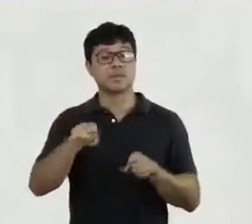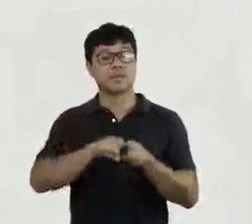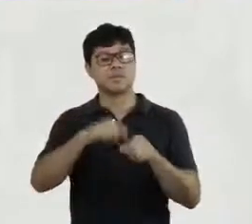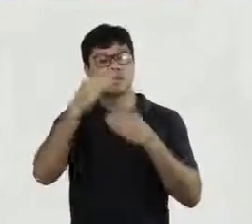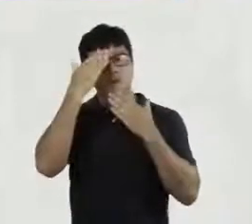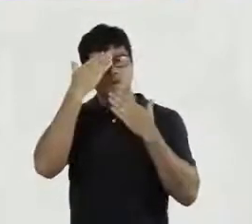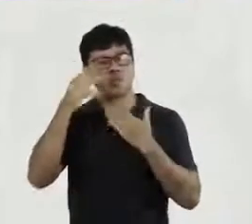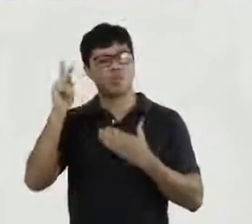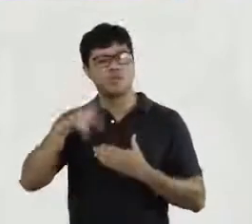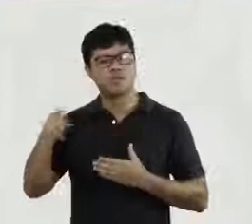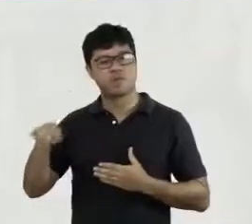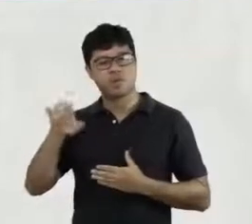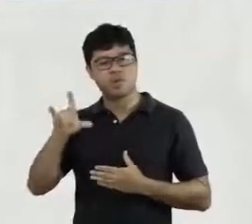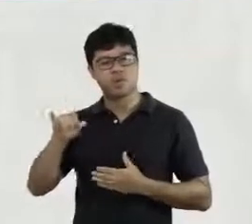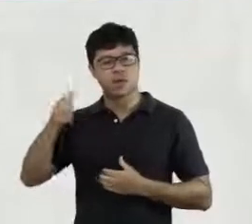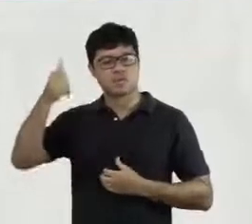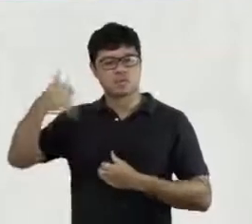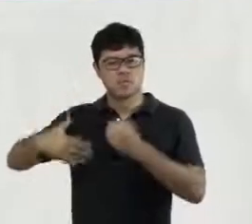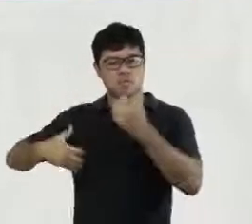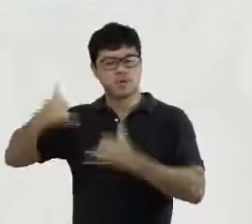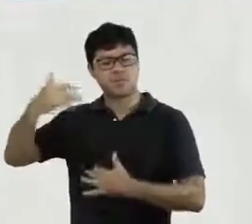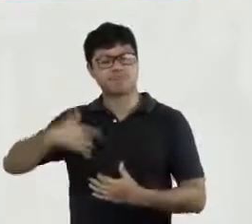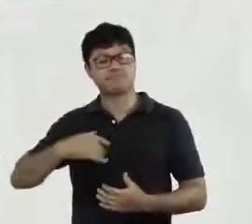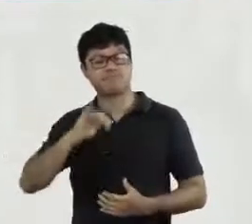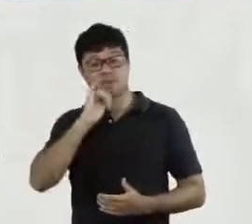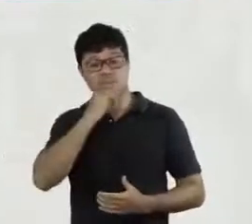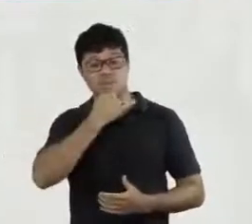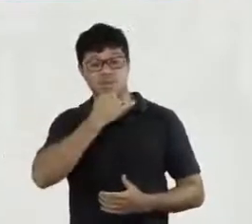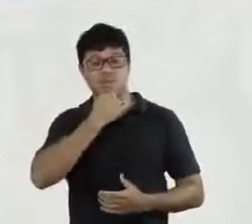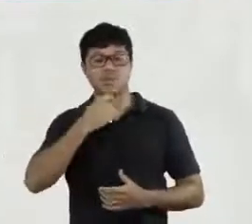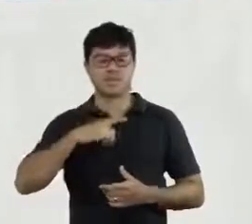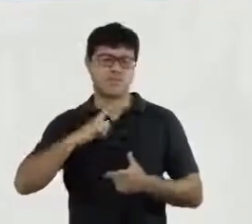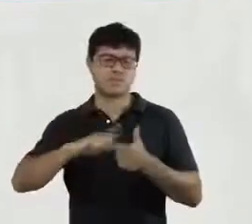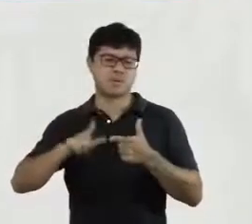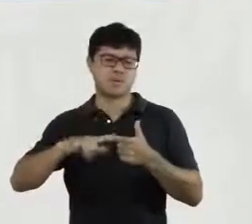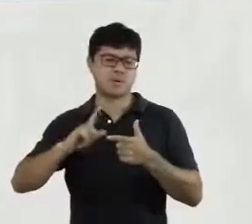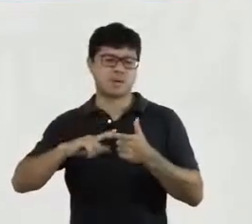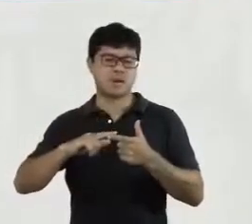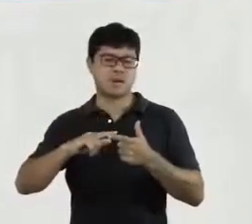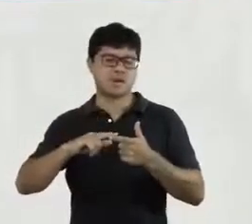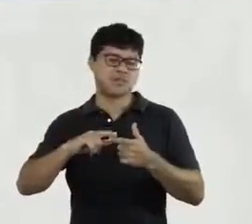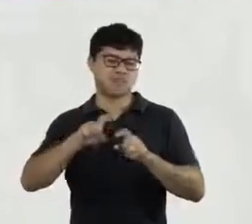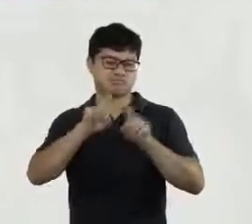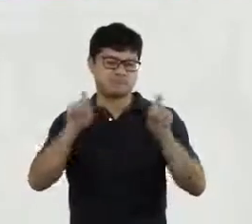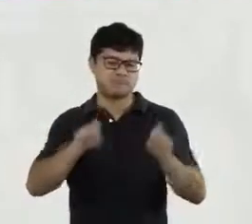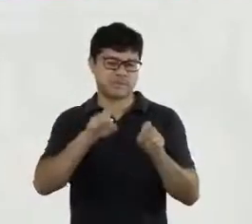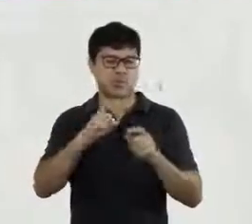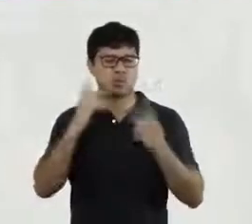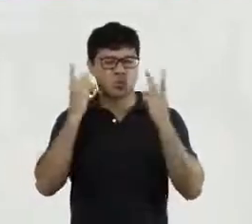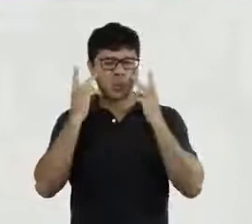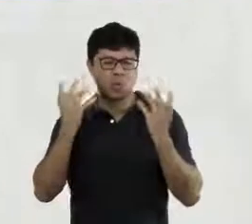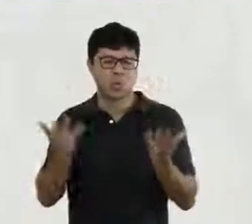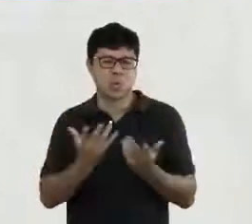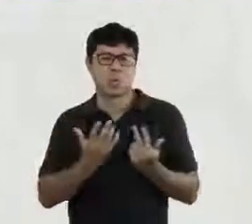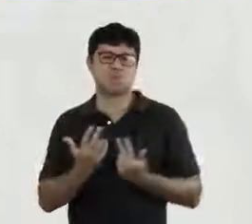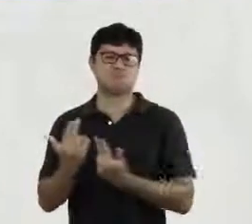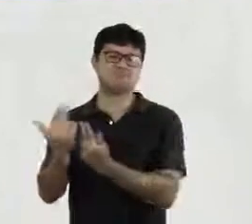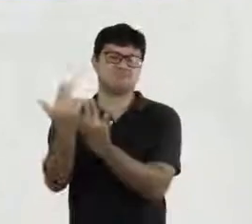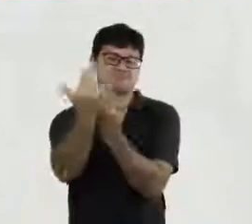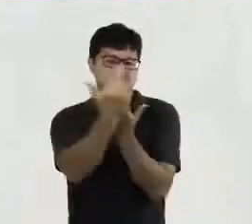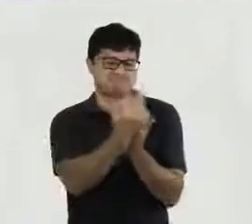Agradeço a fala do professor Eduardo, né? Infelizmente tem esses problemas técnicos, isso é normal hoje em dia, não tem